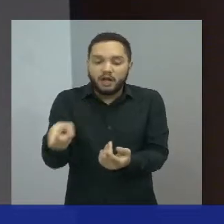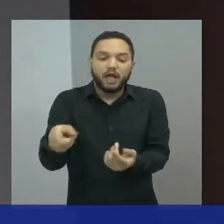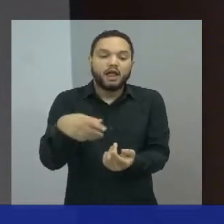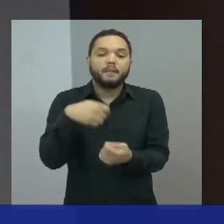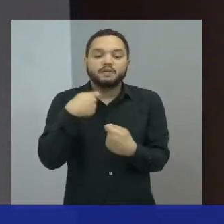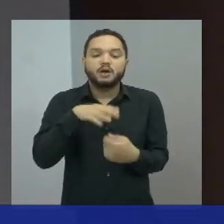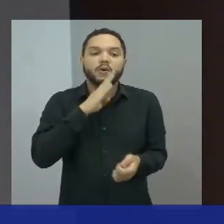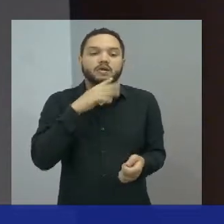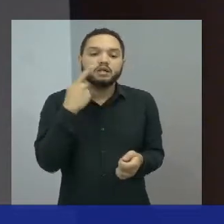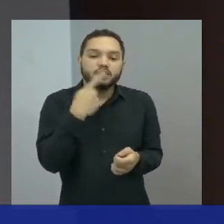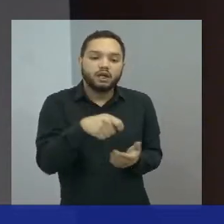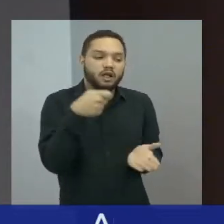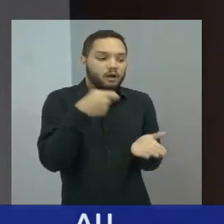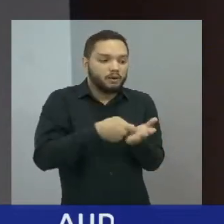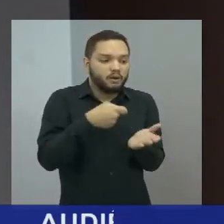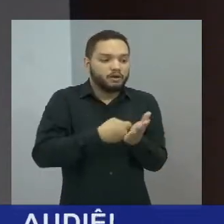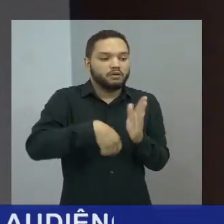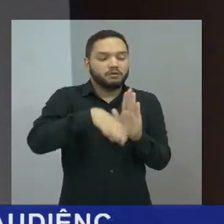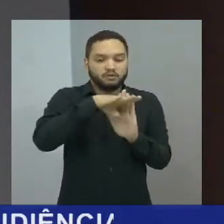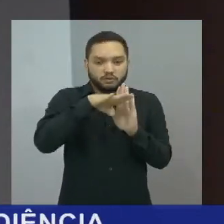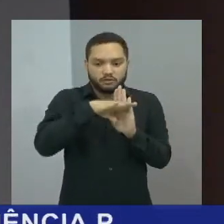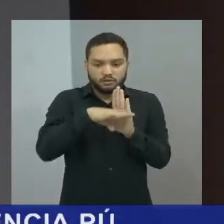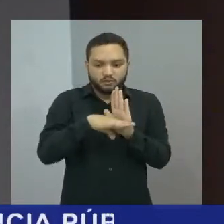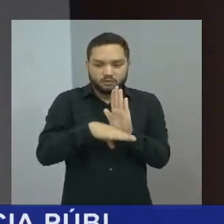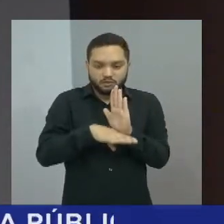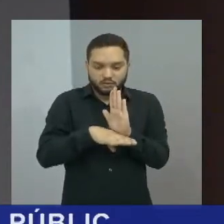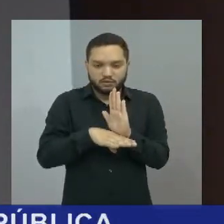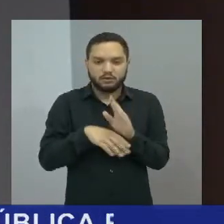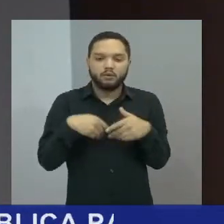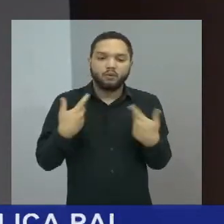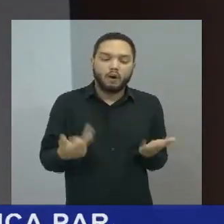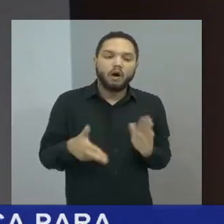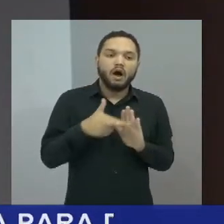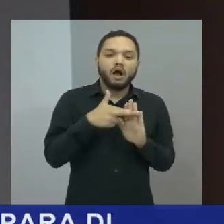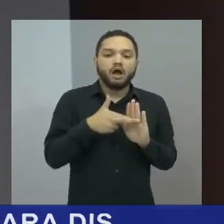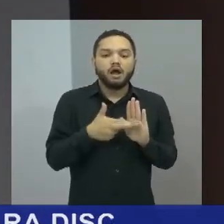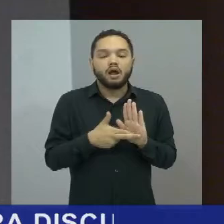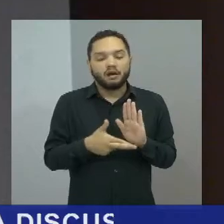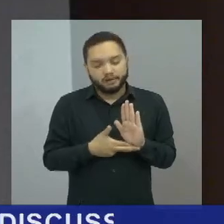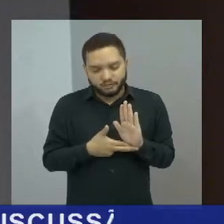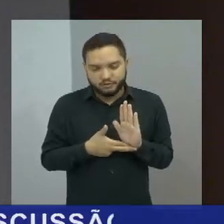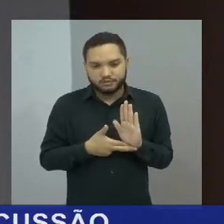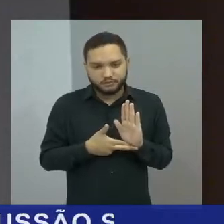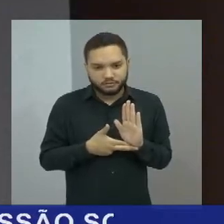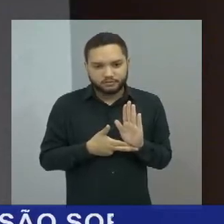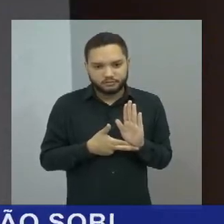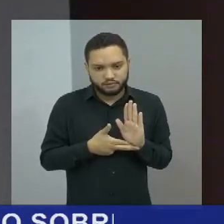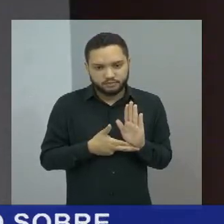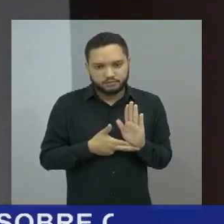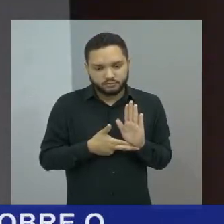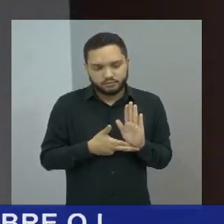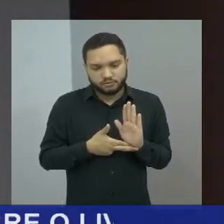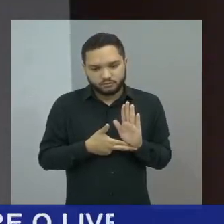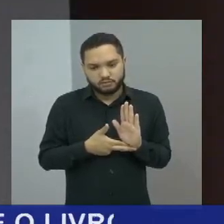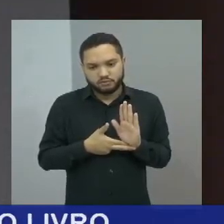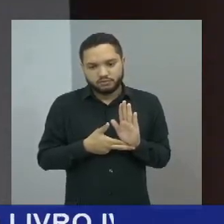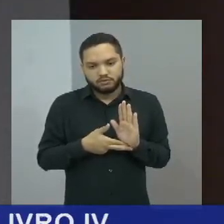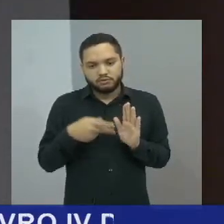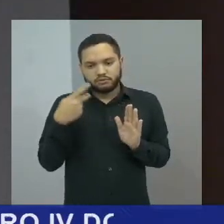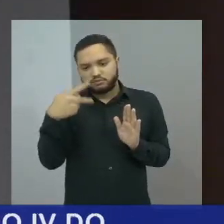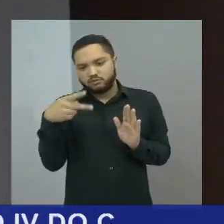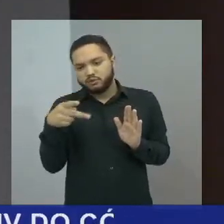suas obrigações, para a pessoa conhecer quais são as regras que disciplinam a atividade que ela está